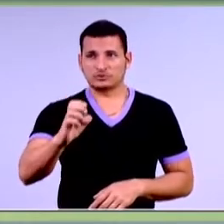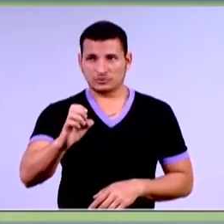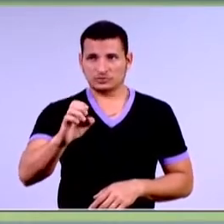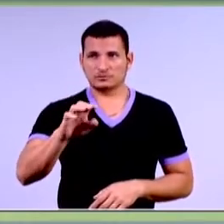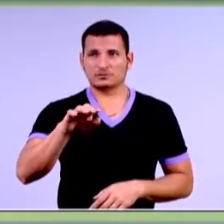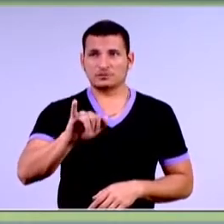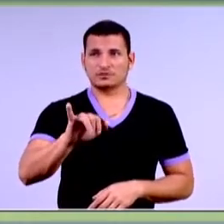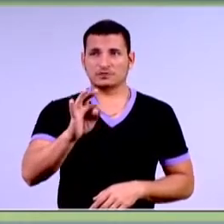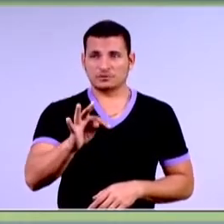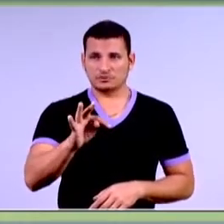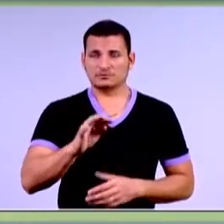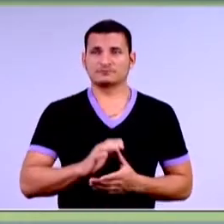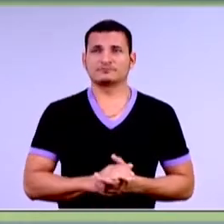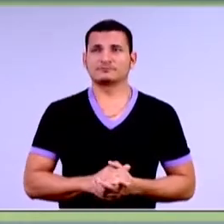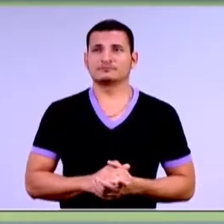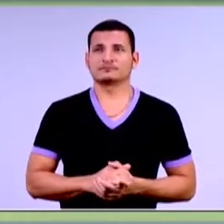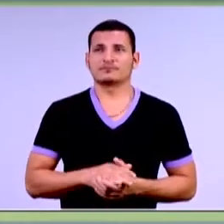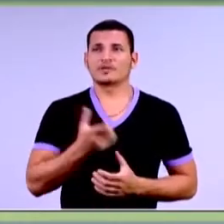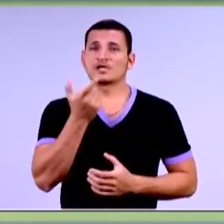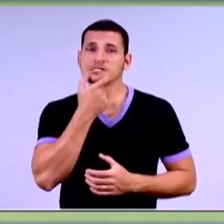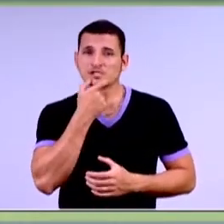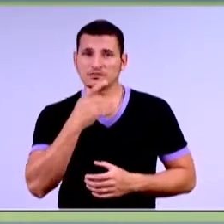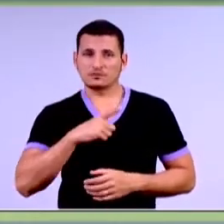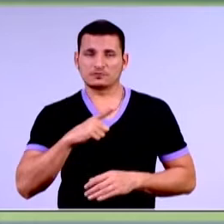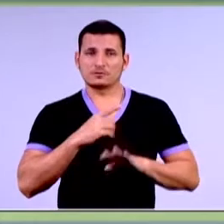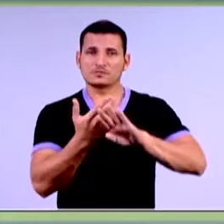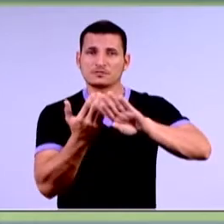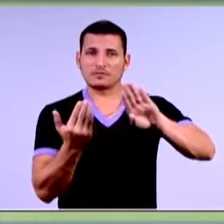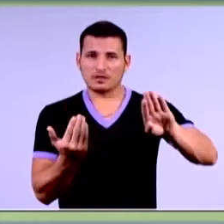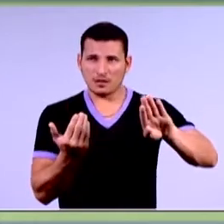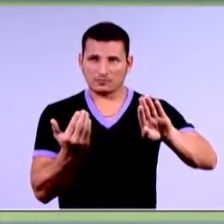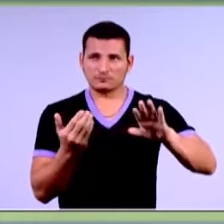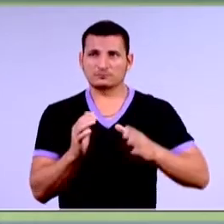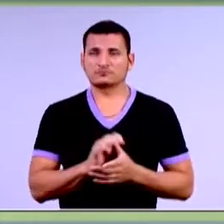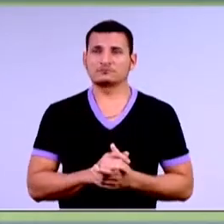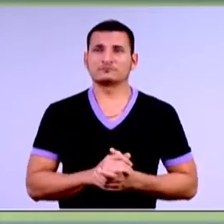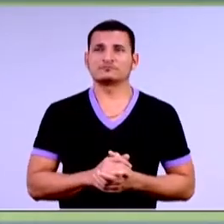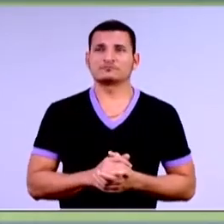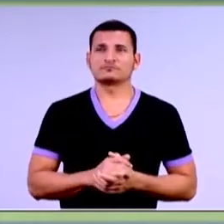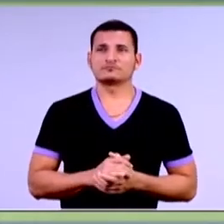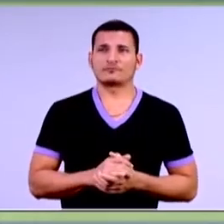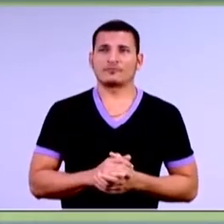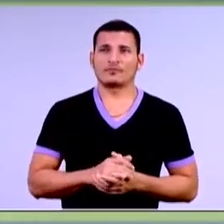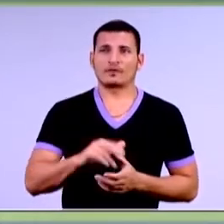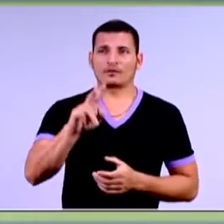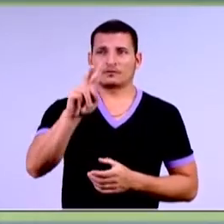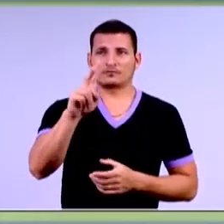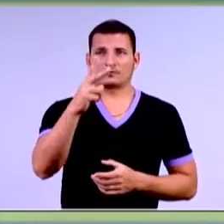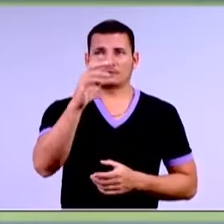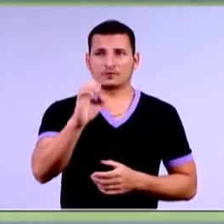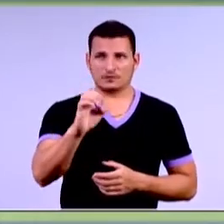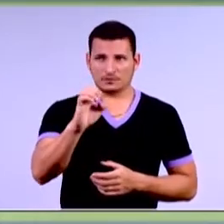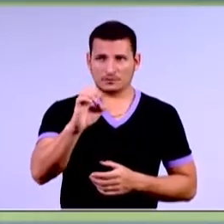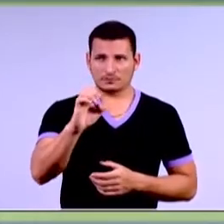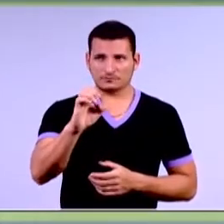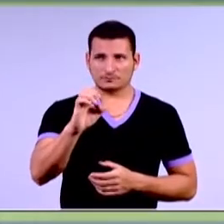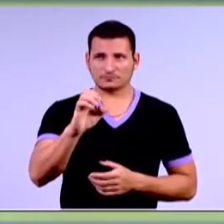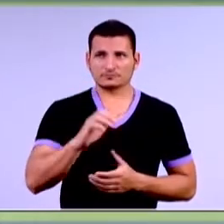tô ele então inglês nós temos separado aí de acordo com gênero então riu e